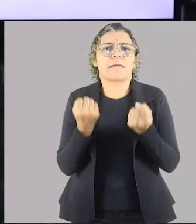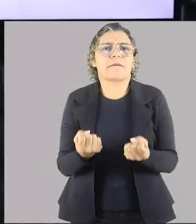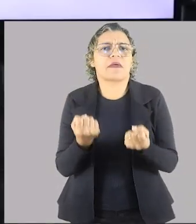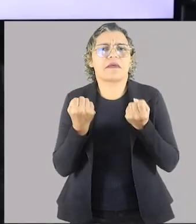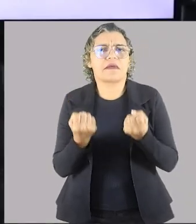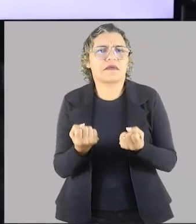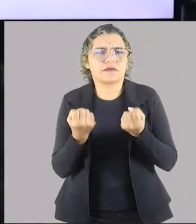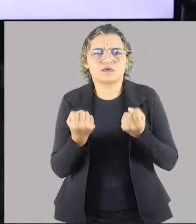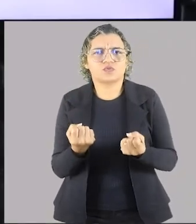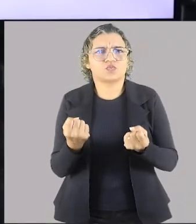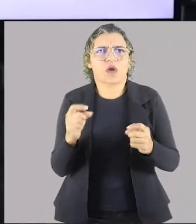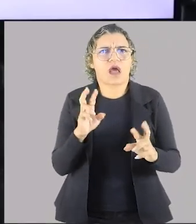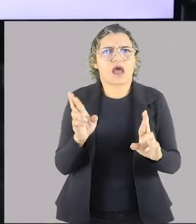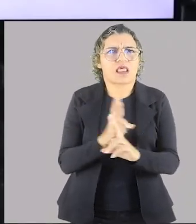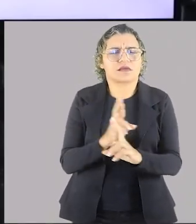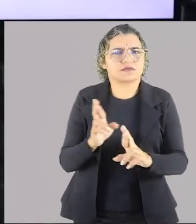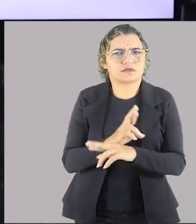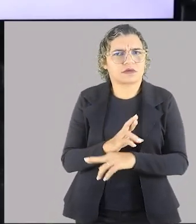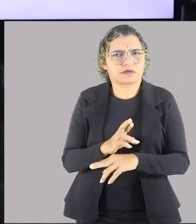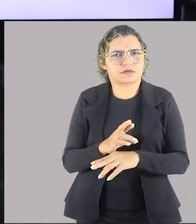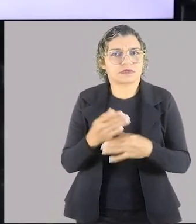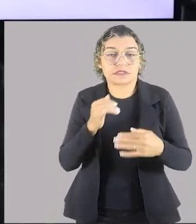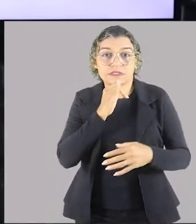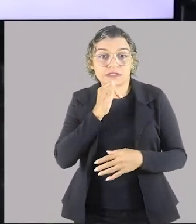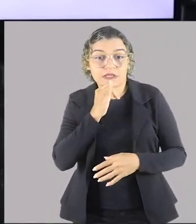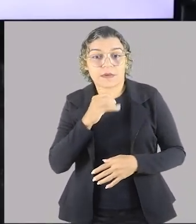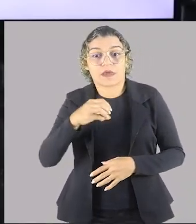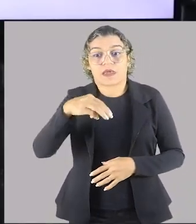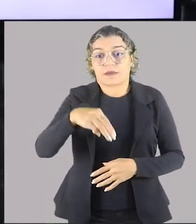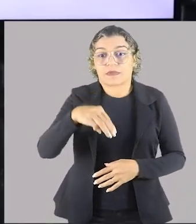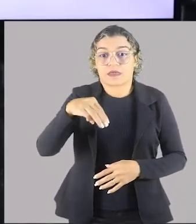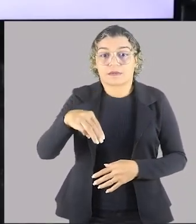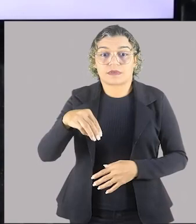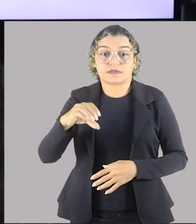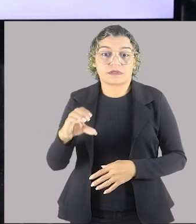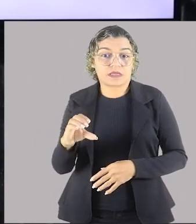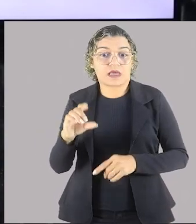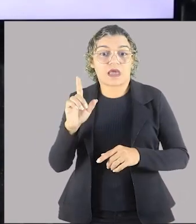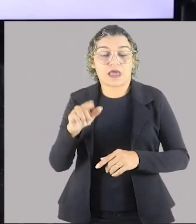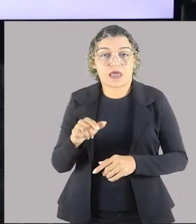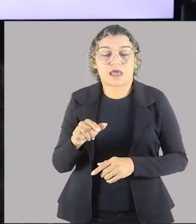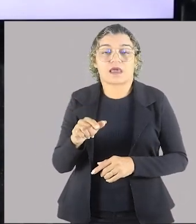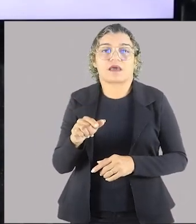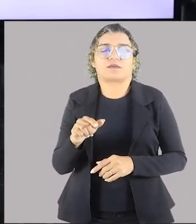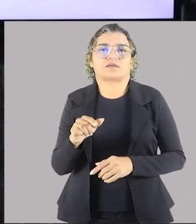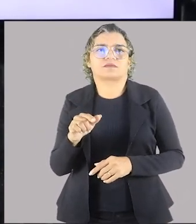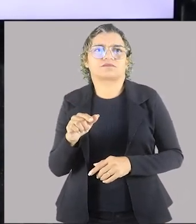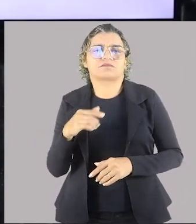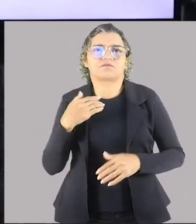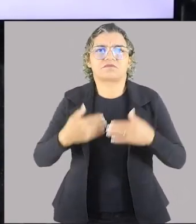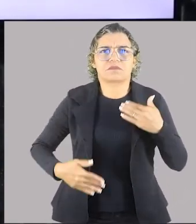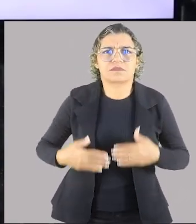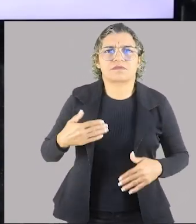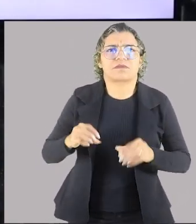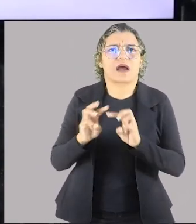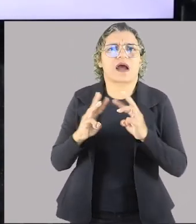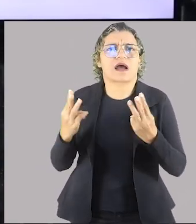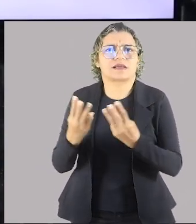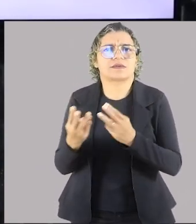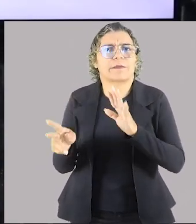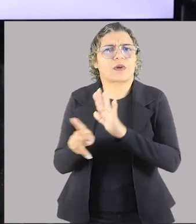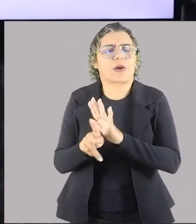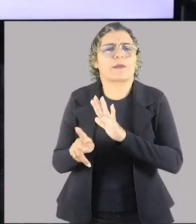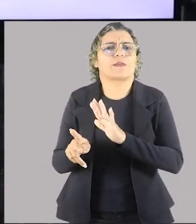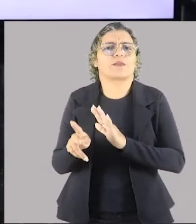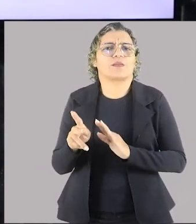consegue ver, por exemplo, pelo IMC, que é o Índice de Massa Corpórea, onde a gente vai calcular a altura ao quadrado